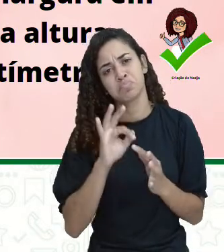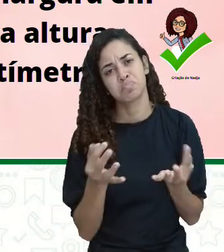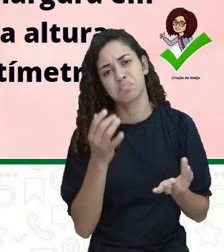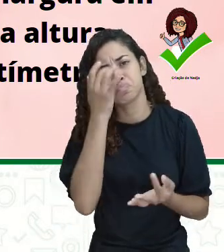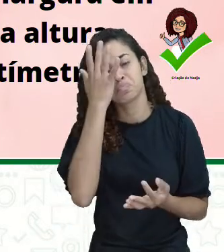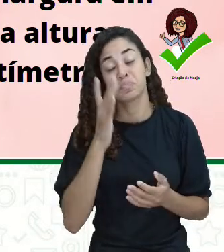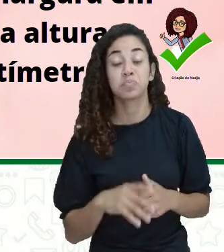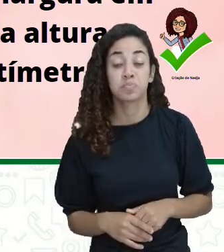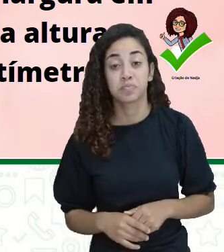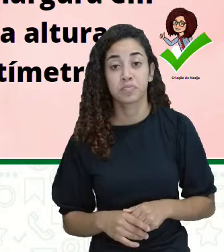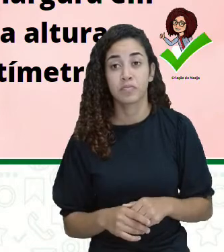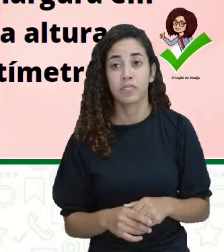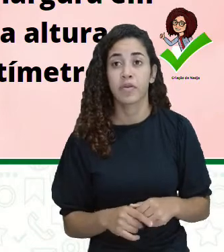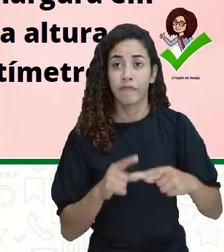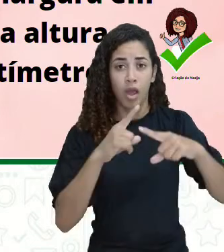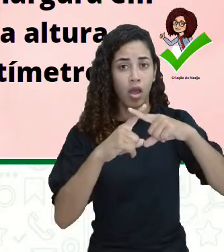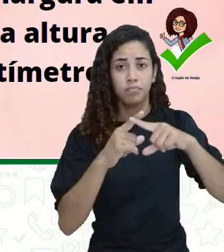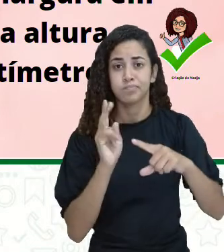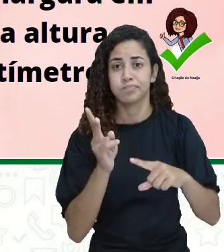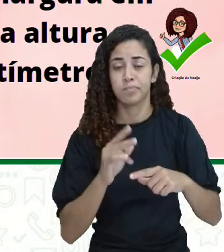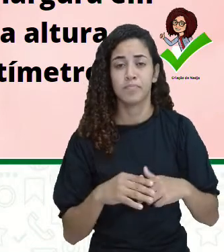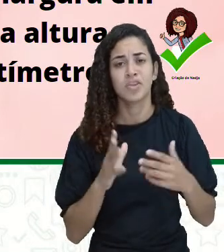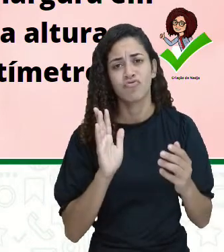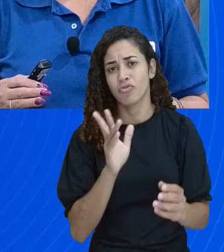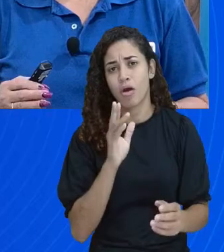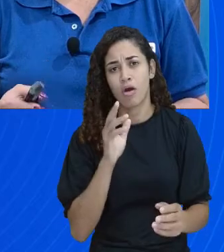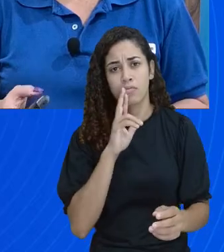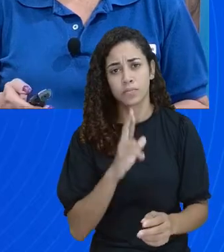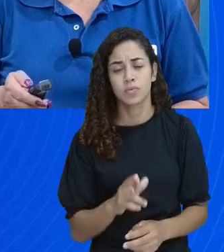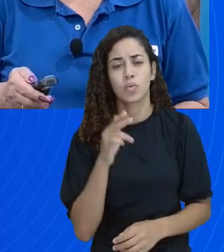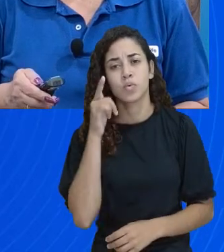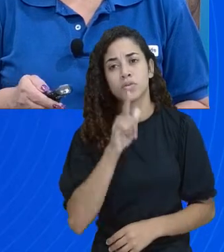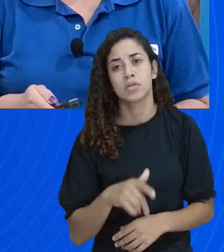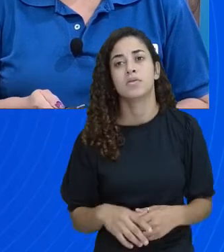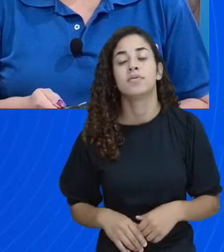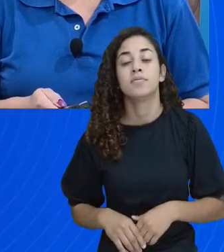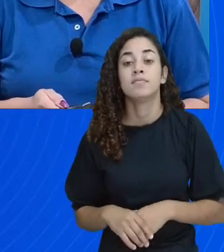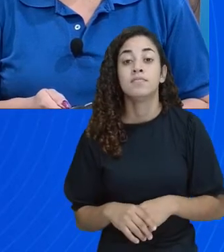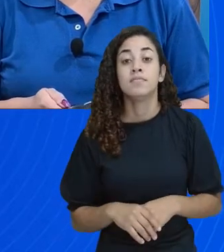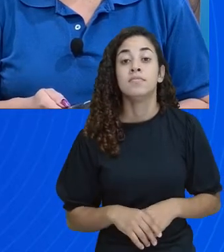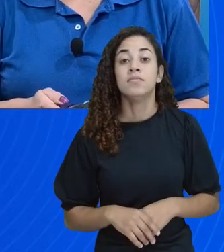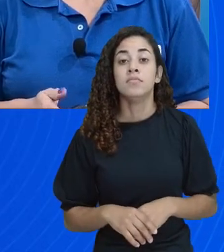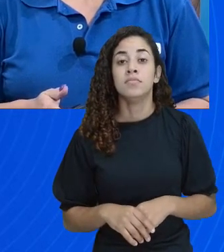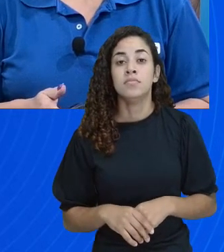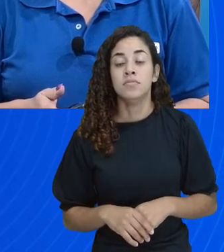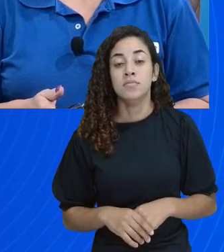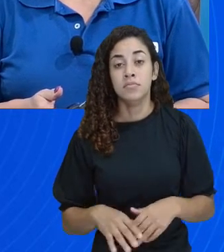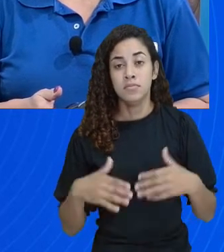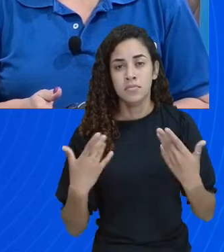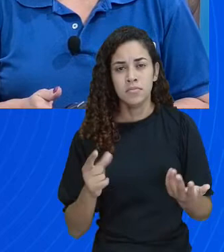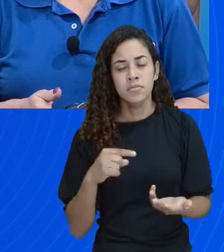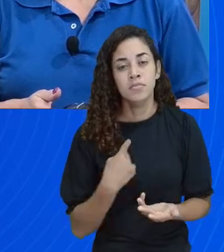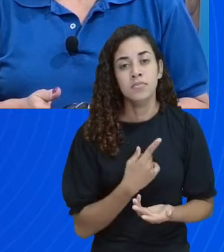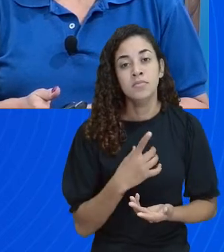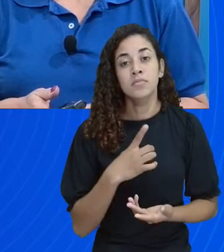assim, um vezes o outro, e está resolvida a questão. E aí, nós